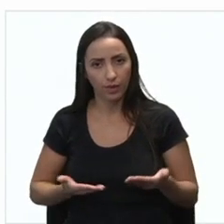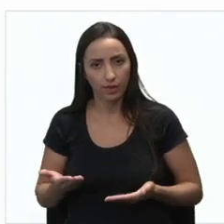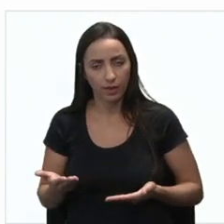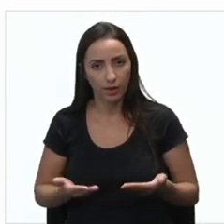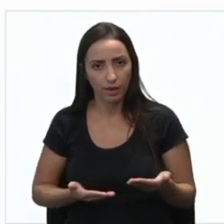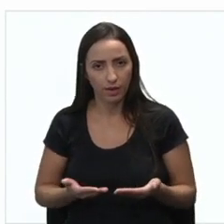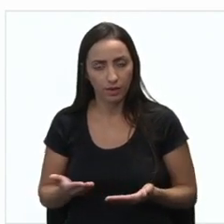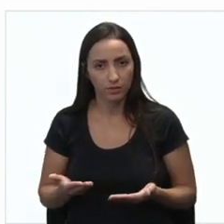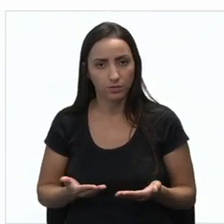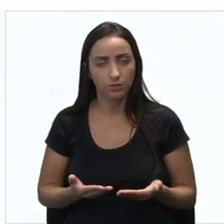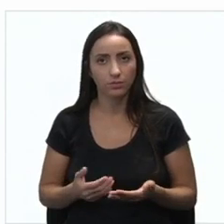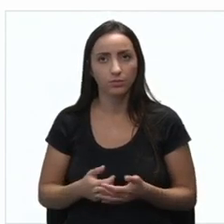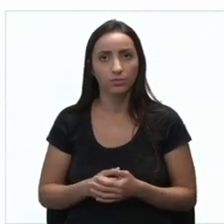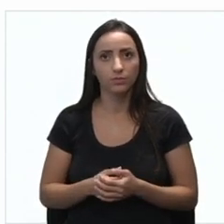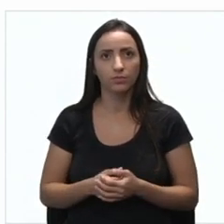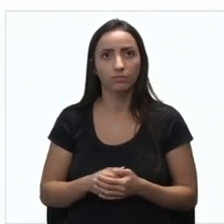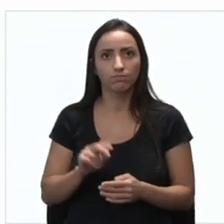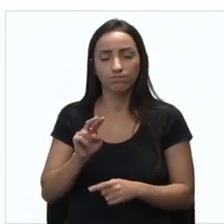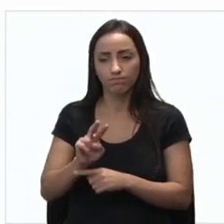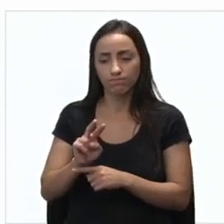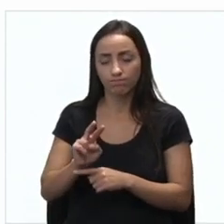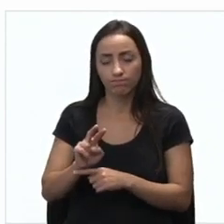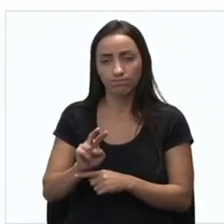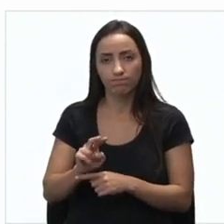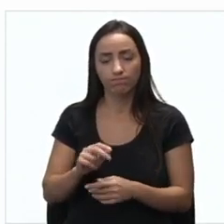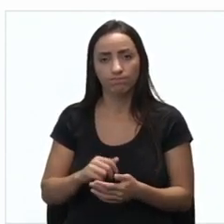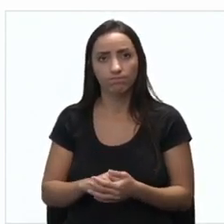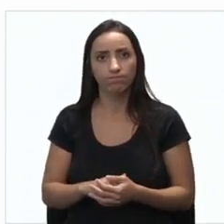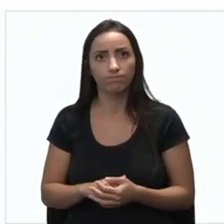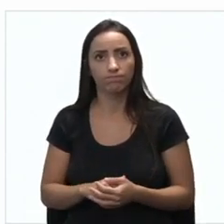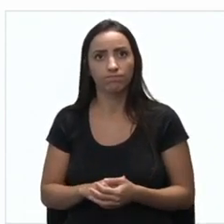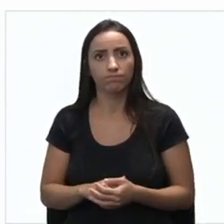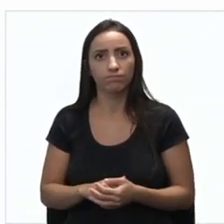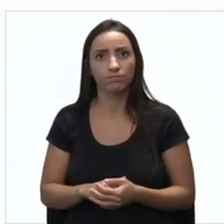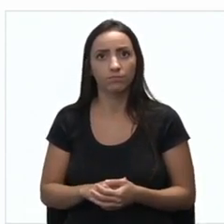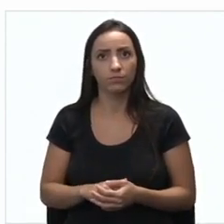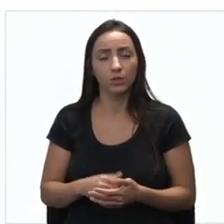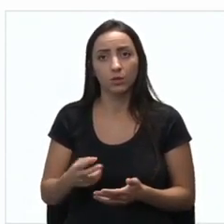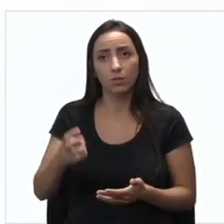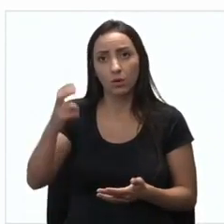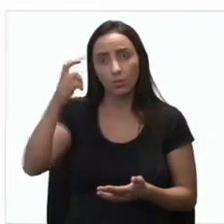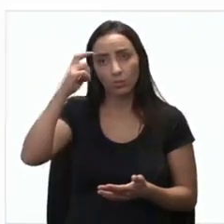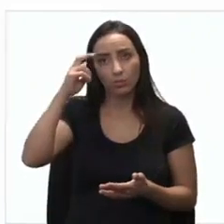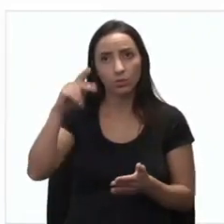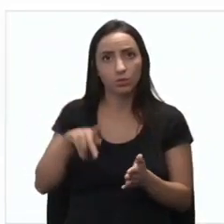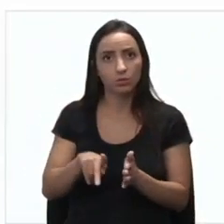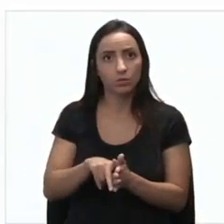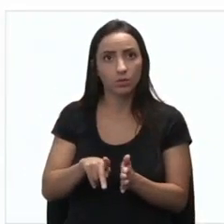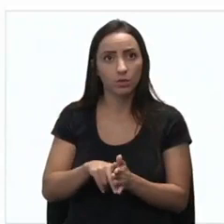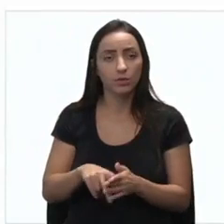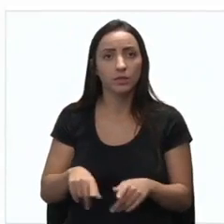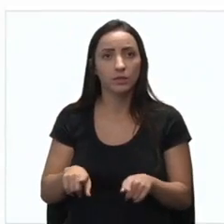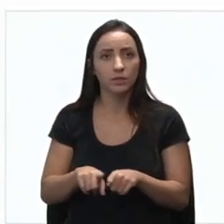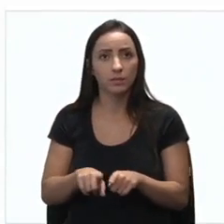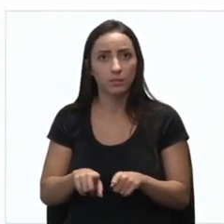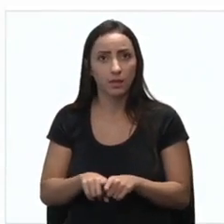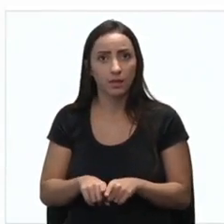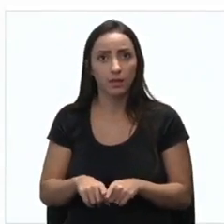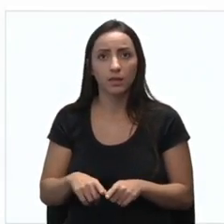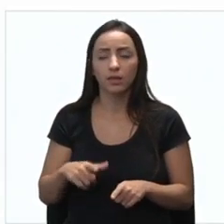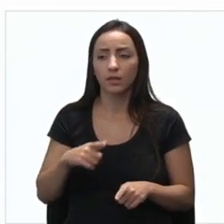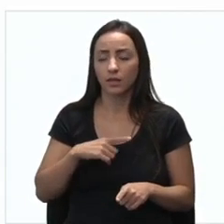pelo reconhecimento da pessoa inserida numa cultura própria e também de um sujeito dotado